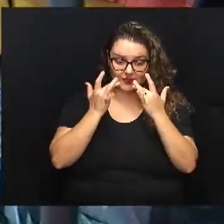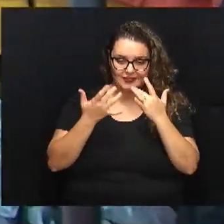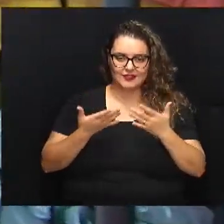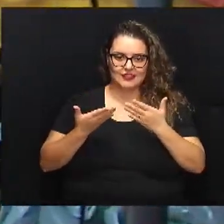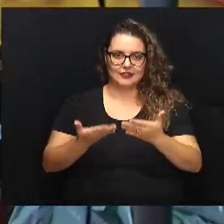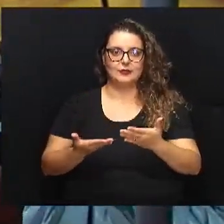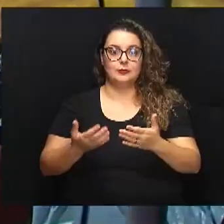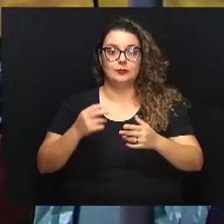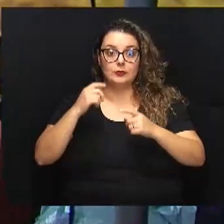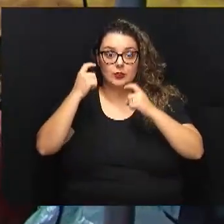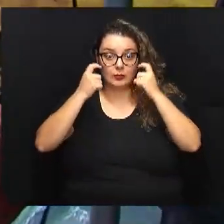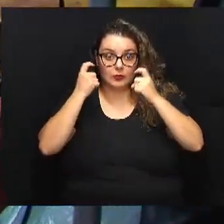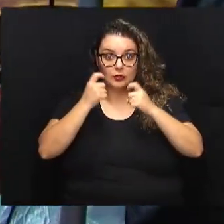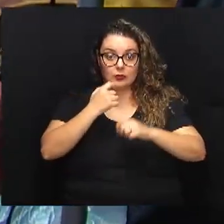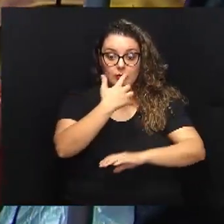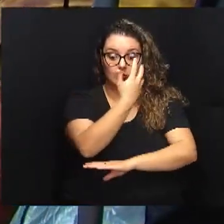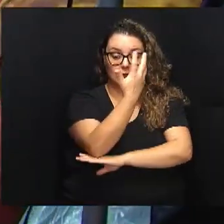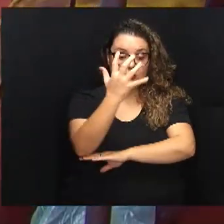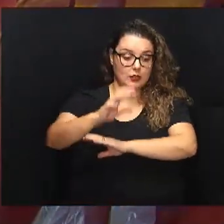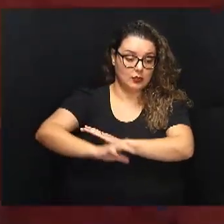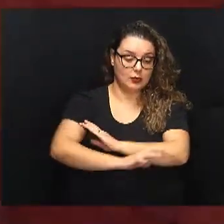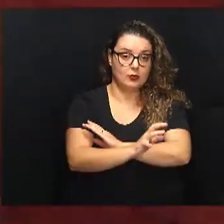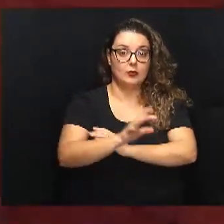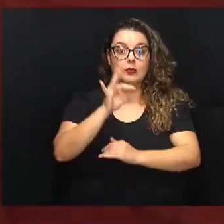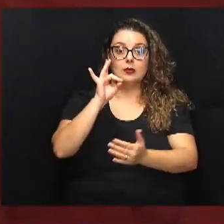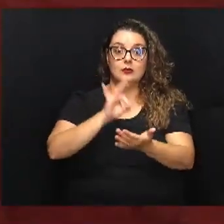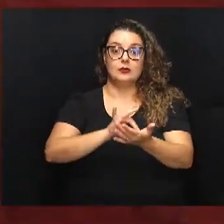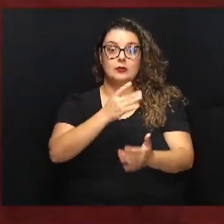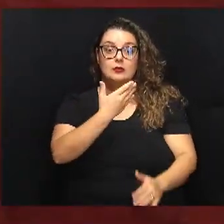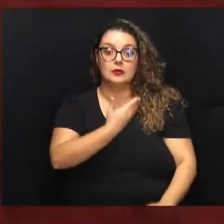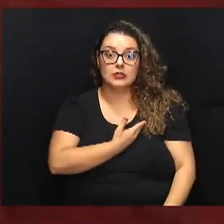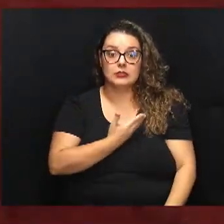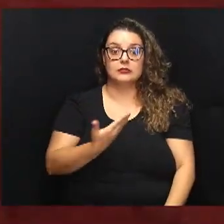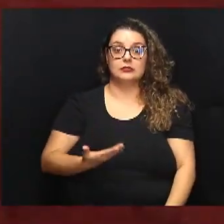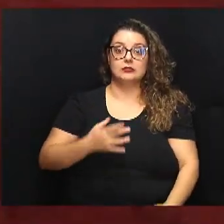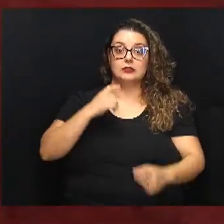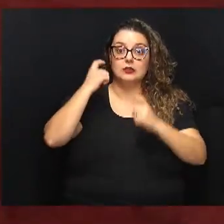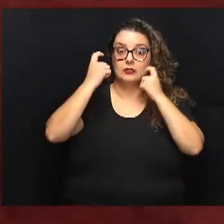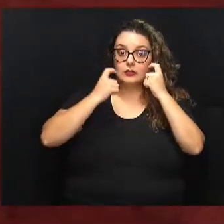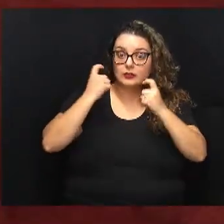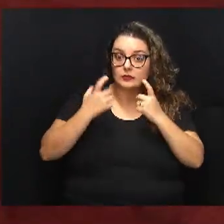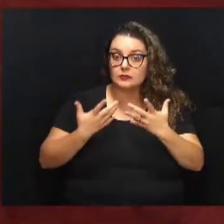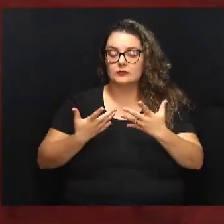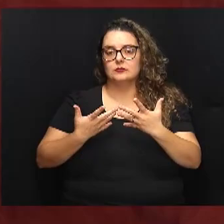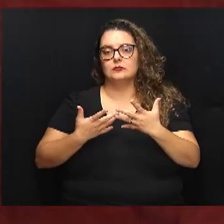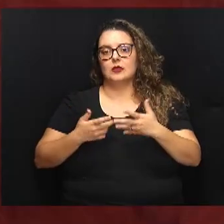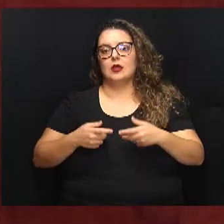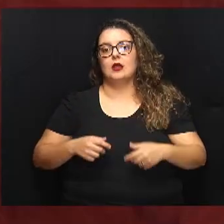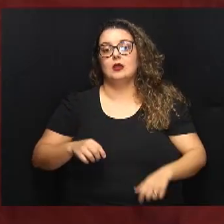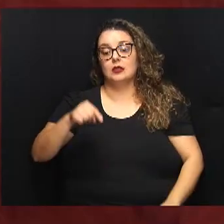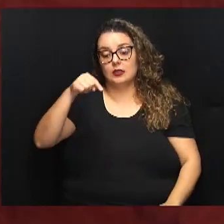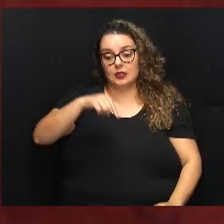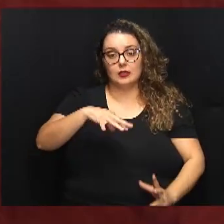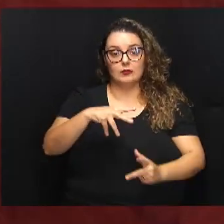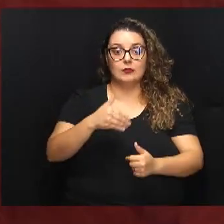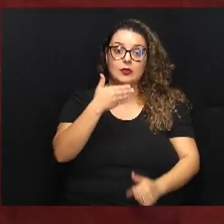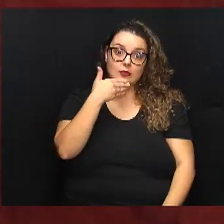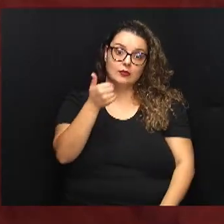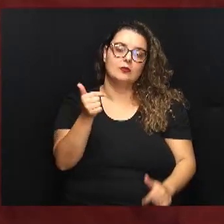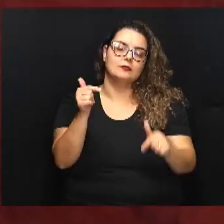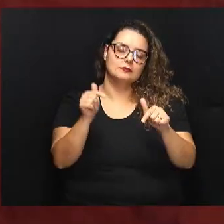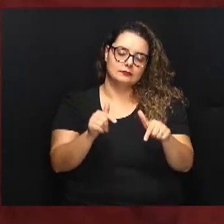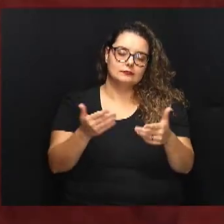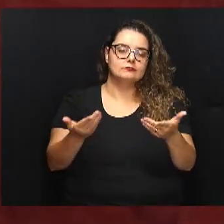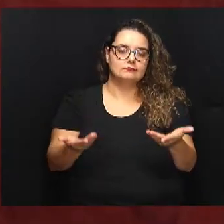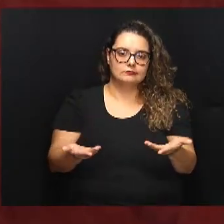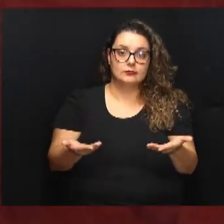ecologia, a preocupação com a verdadeira amizade, a preocupação em tornar esse mundo um lugarzinho melhor.